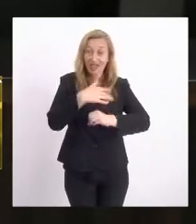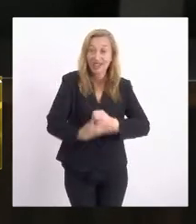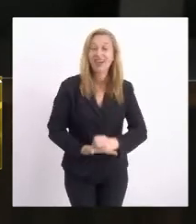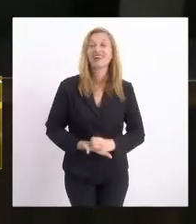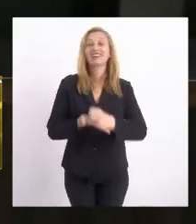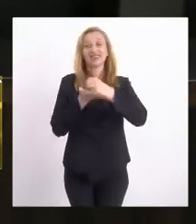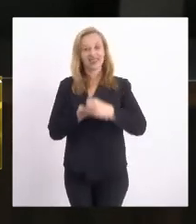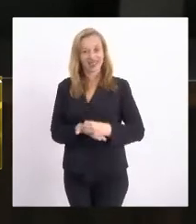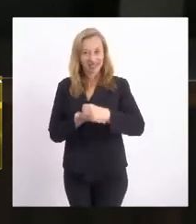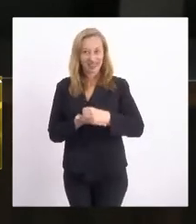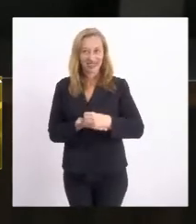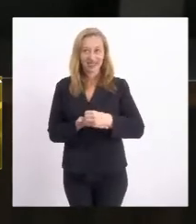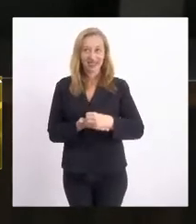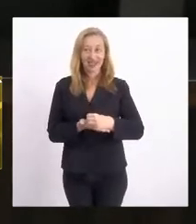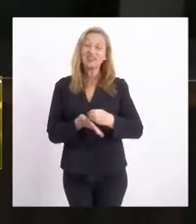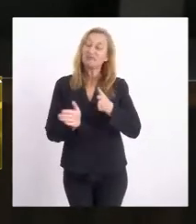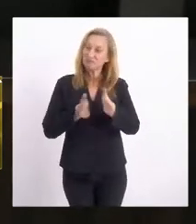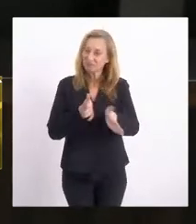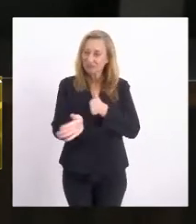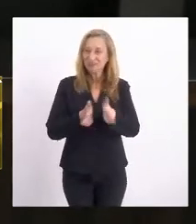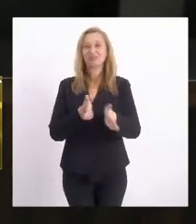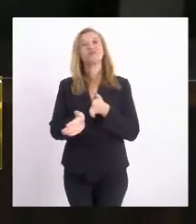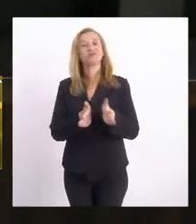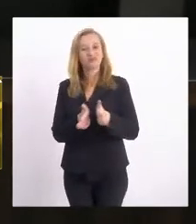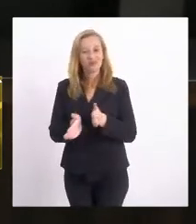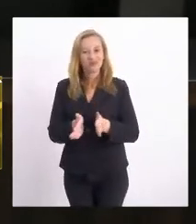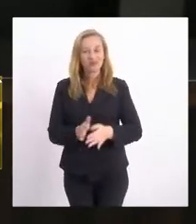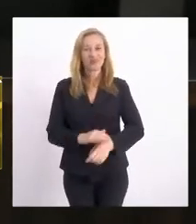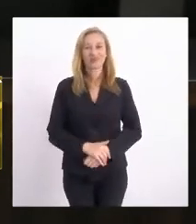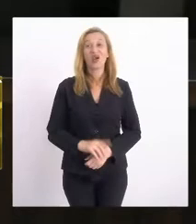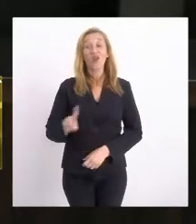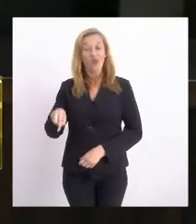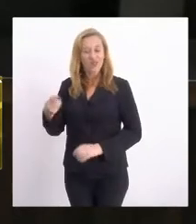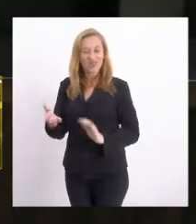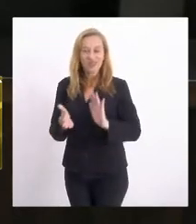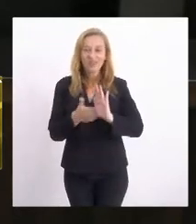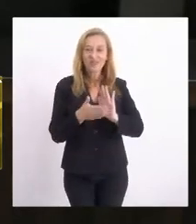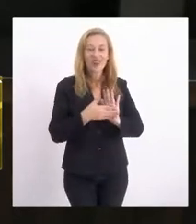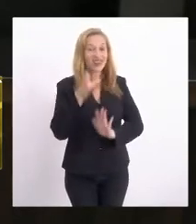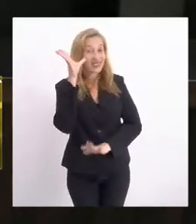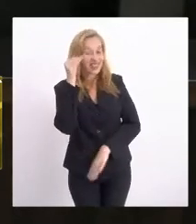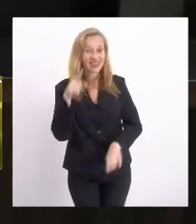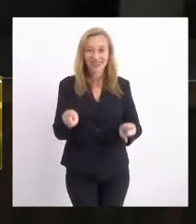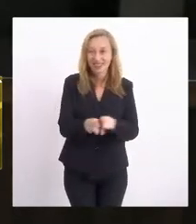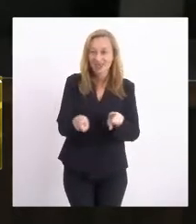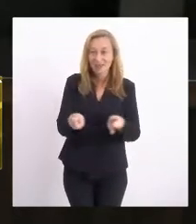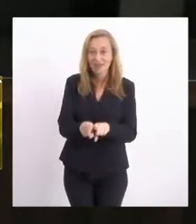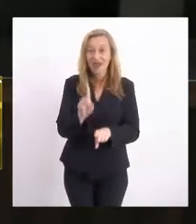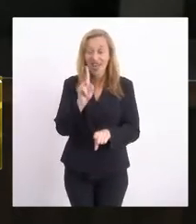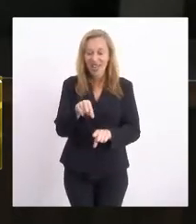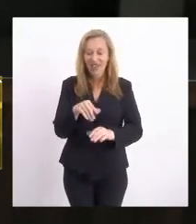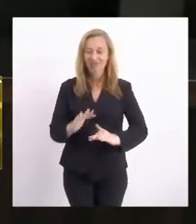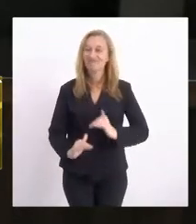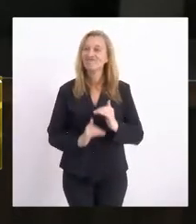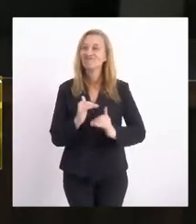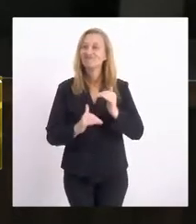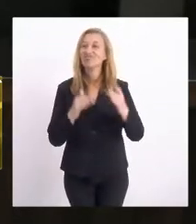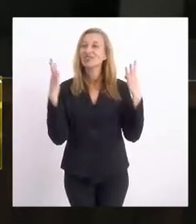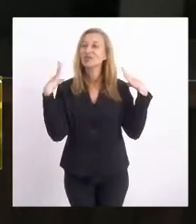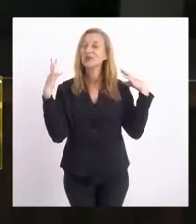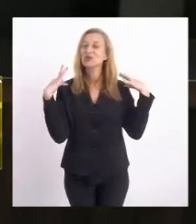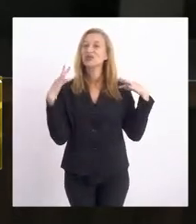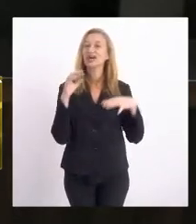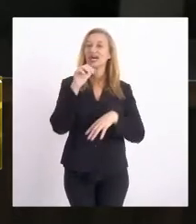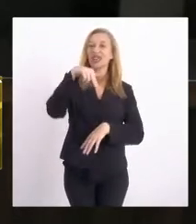sustentabilidade e acessibilidade outra proposta interessante é o desenvolvimento turístico